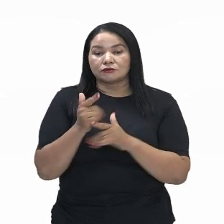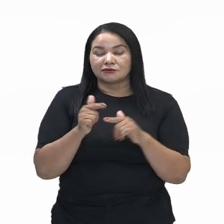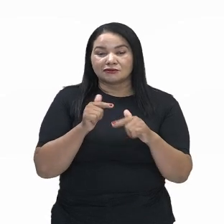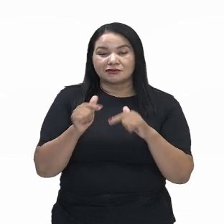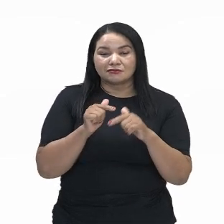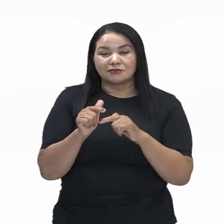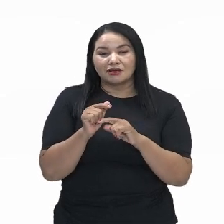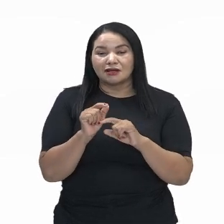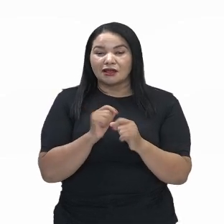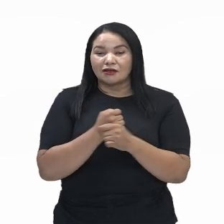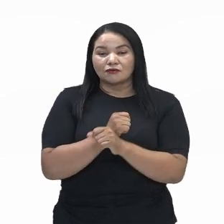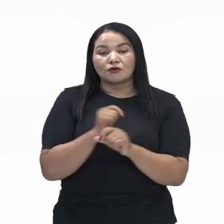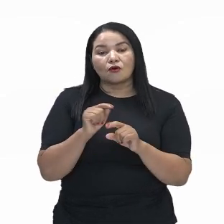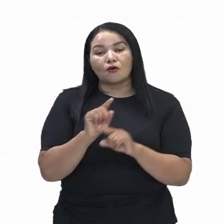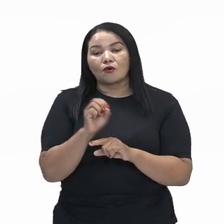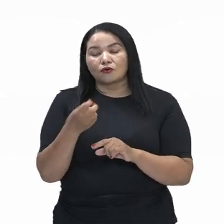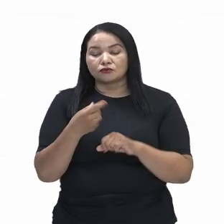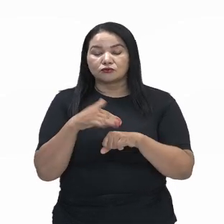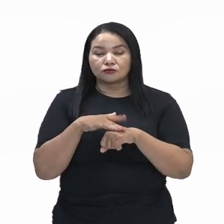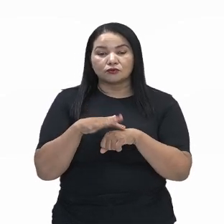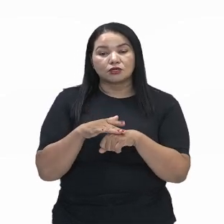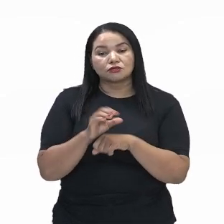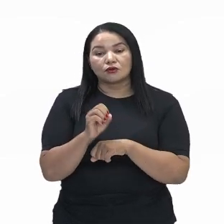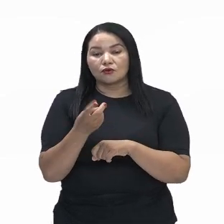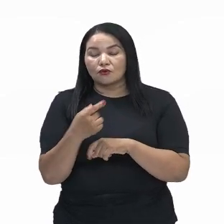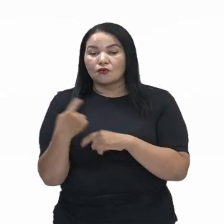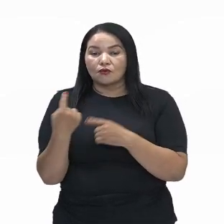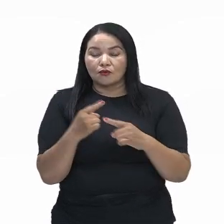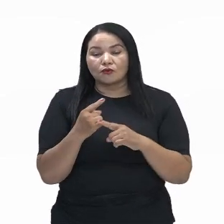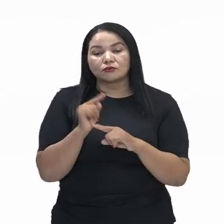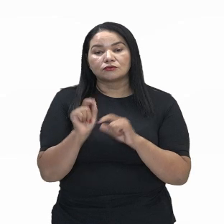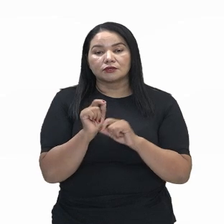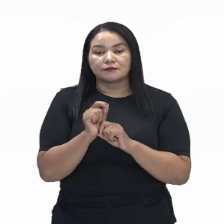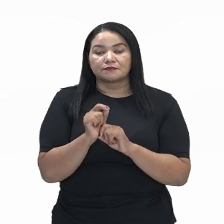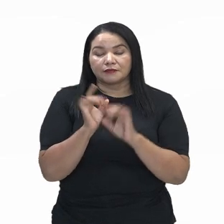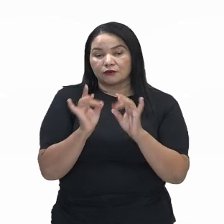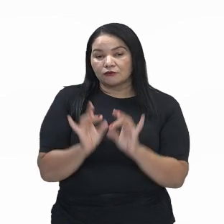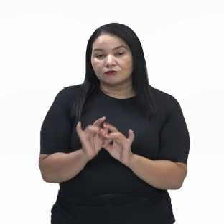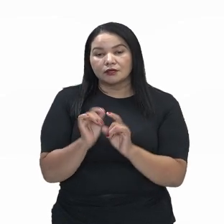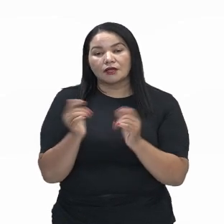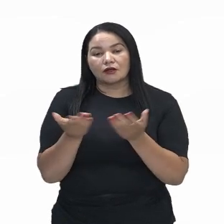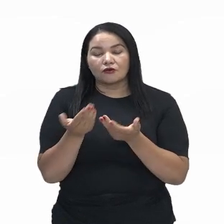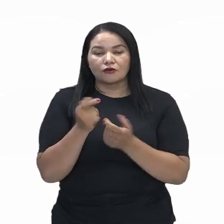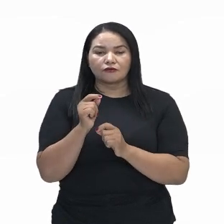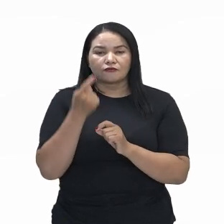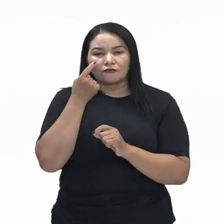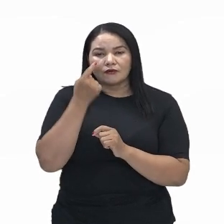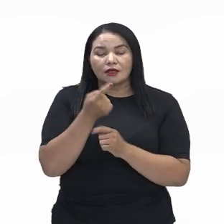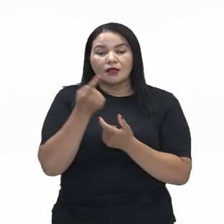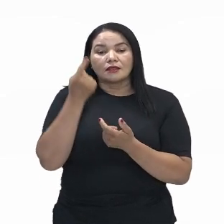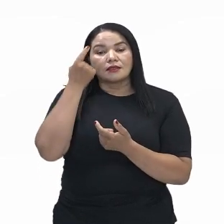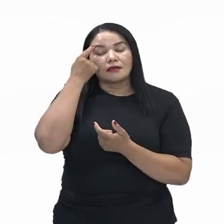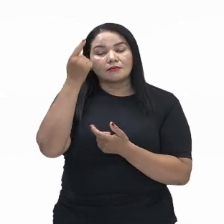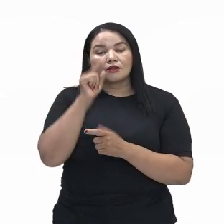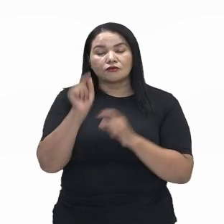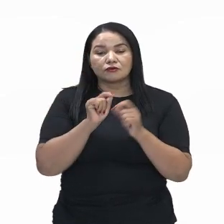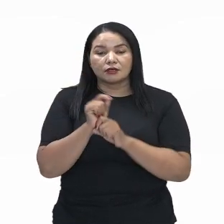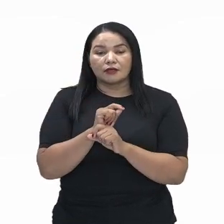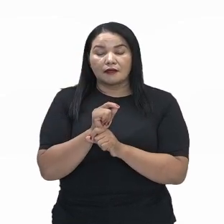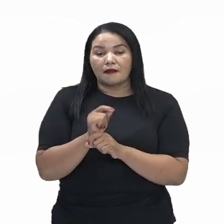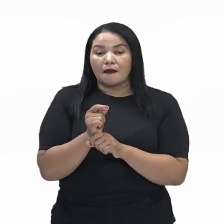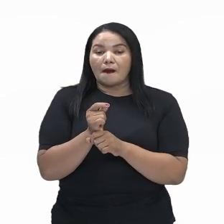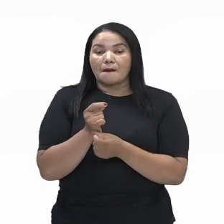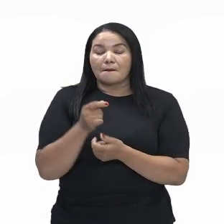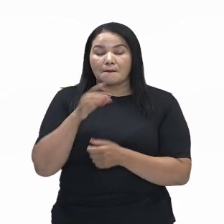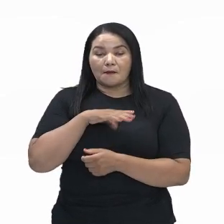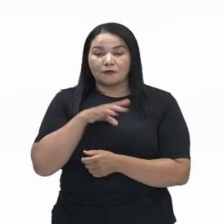e oposição. Para contextualizar um pouquinho, a gente precisa lembrar quando os portugueses chegaram ao território